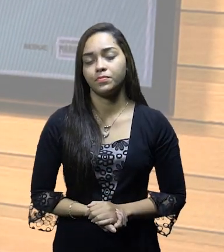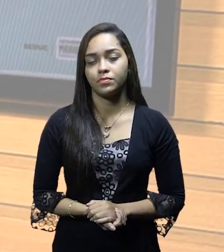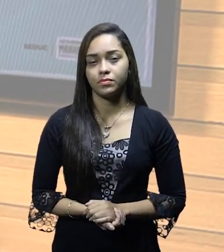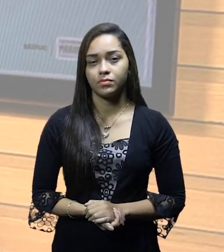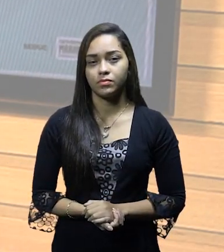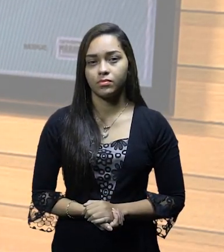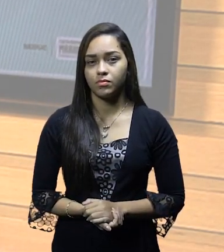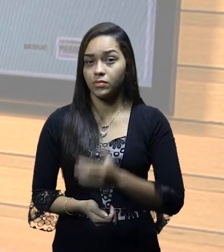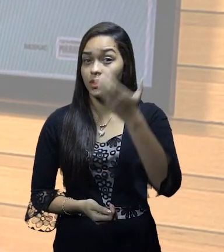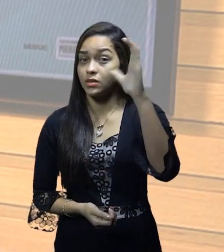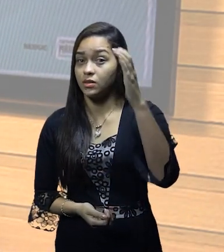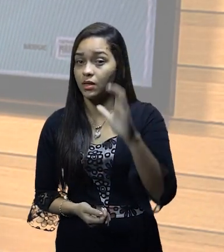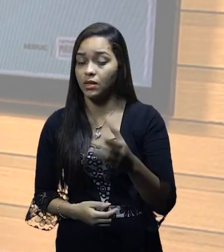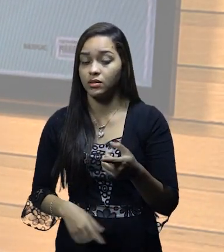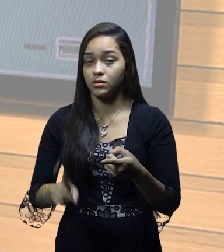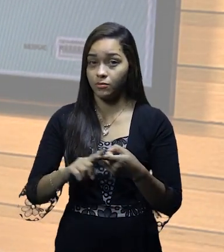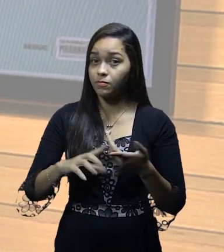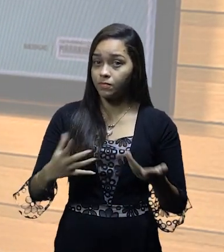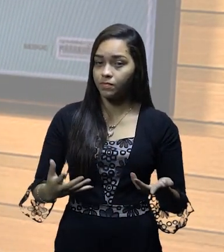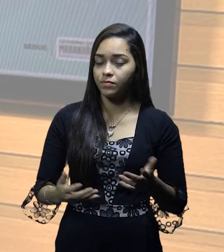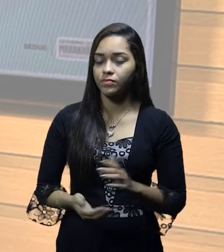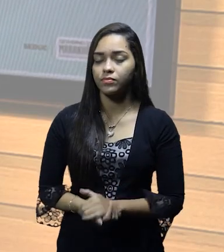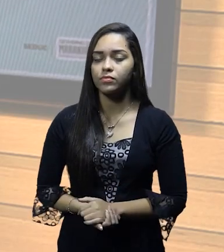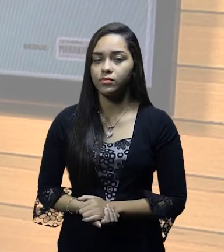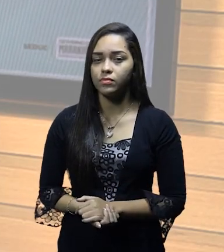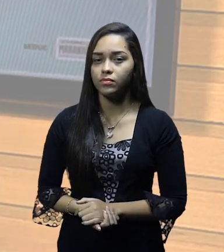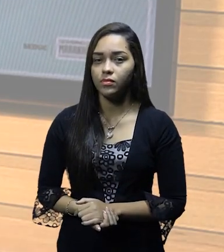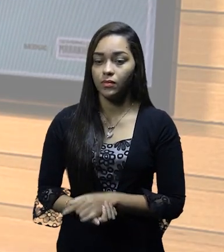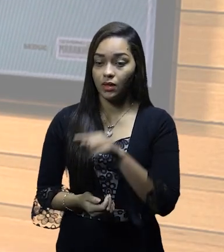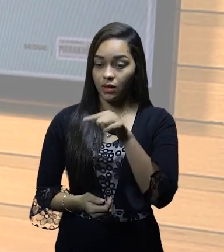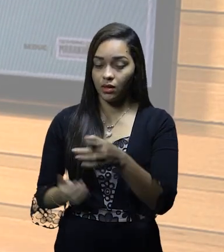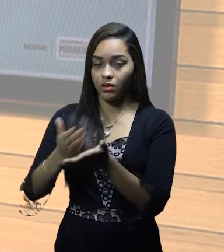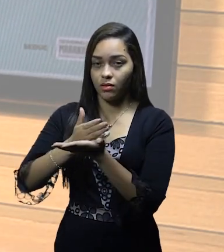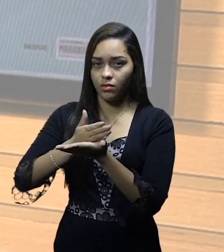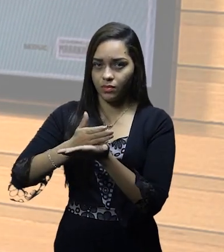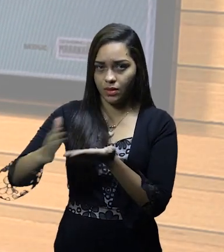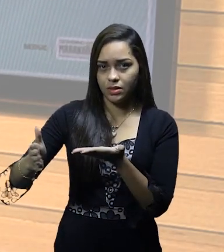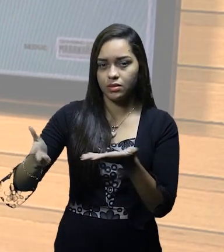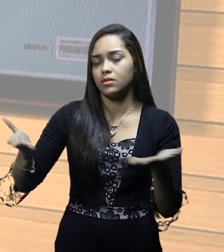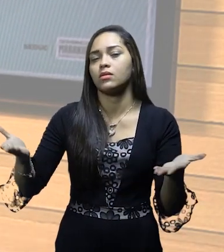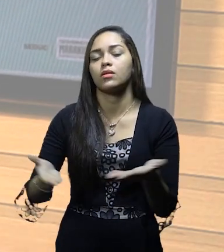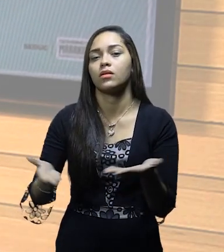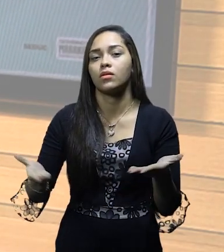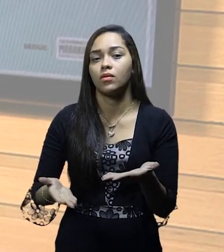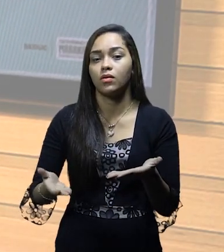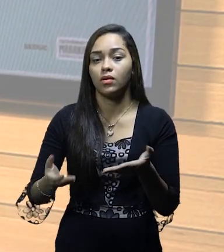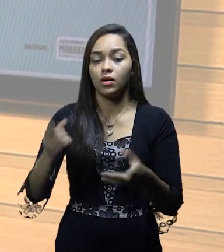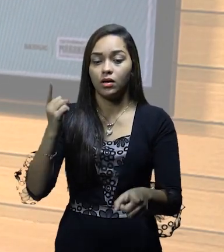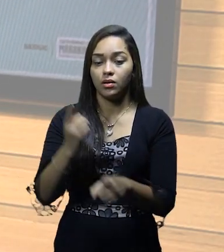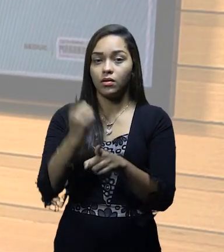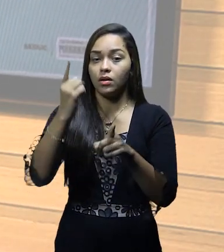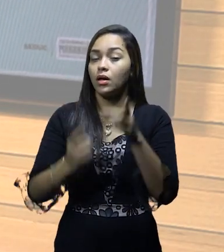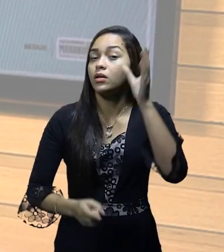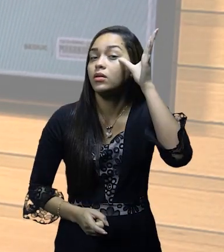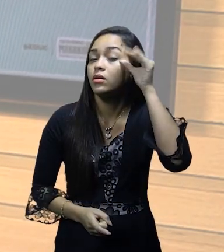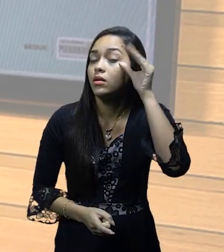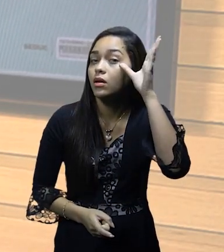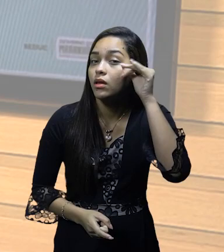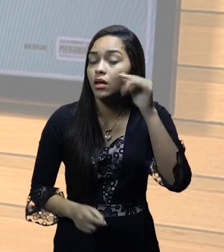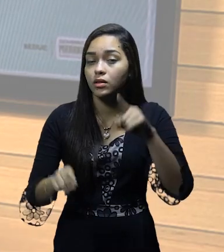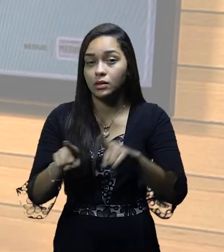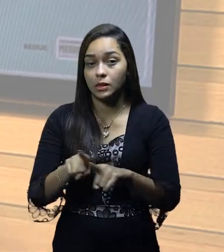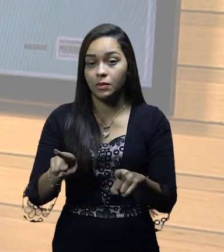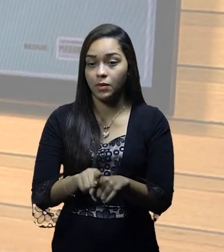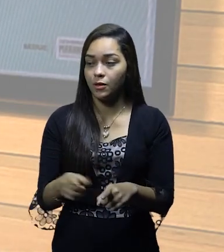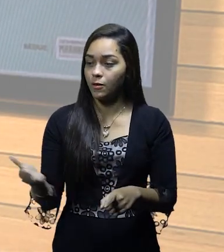a estudar sozinho determinadas questões? Ciência? É